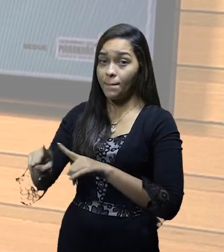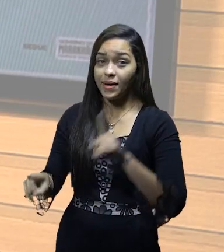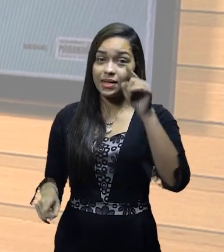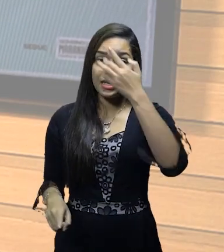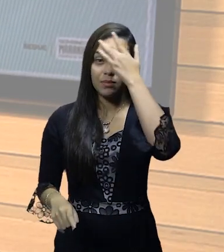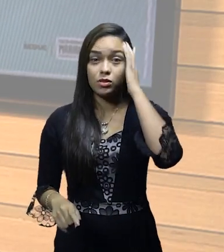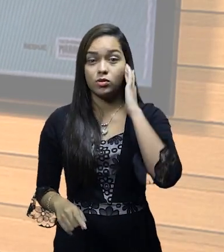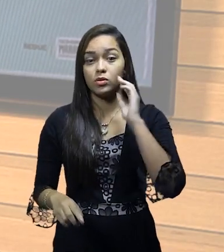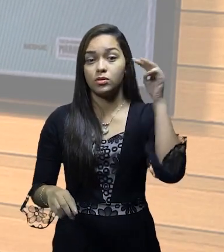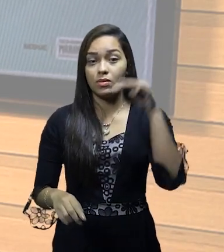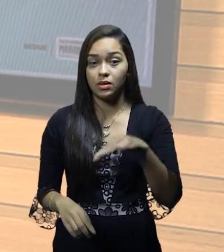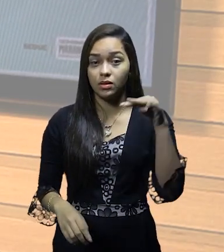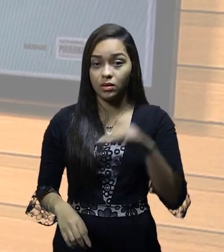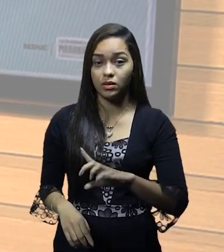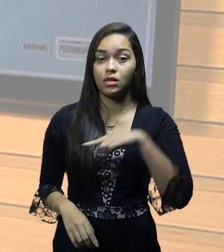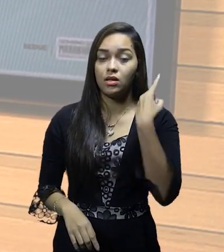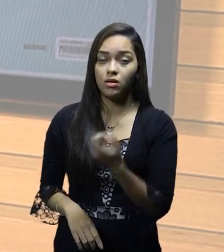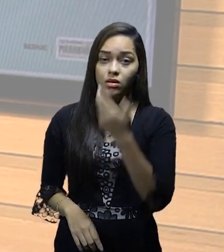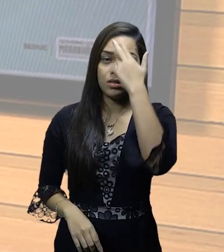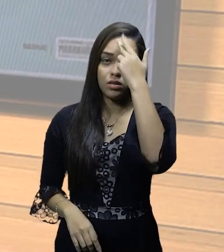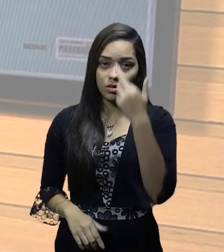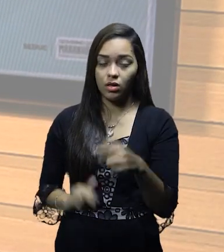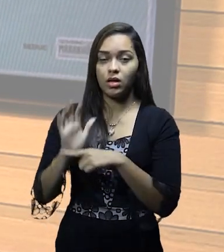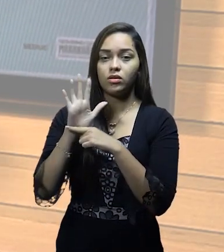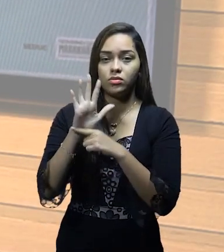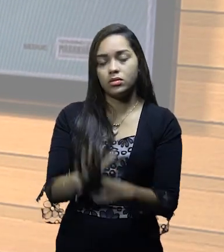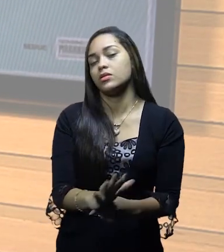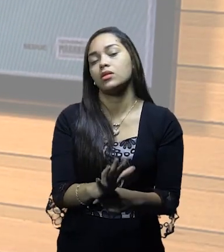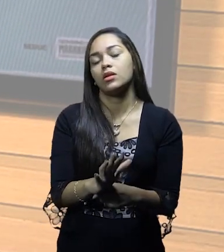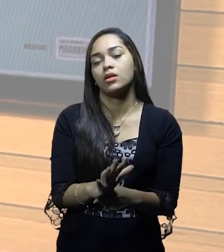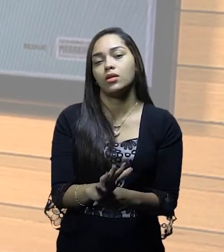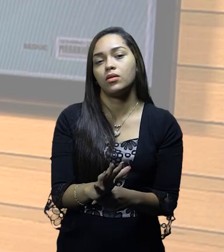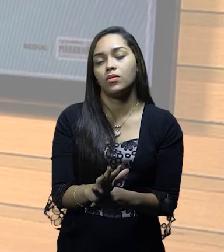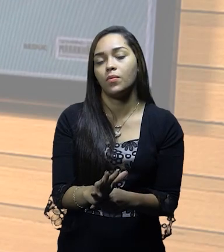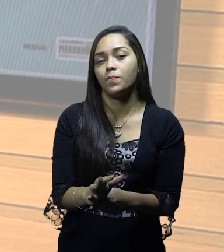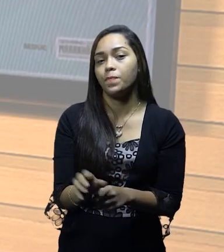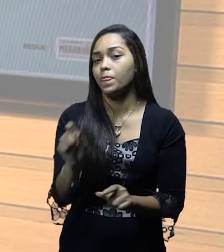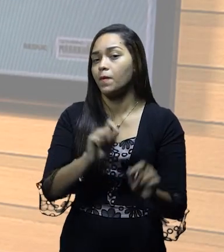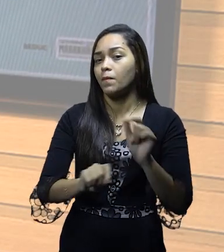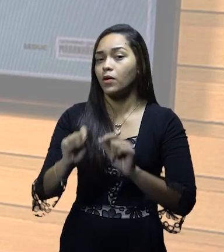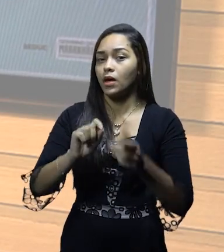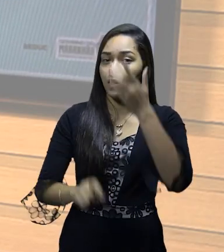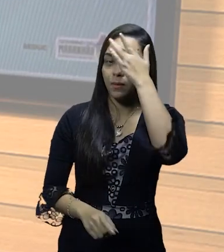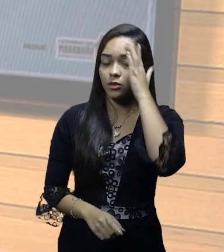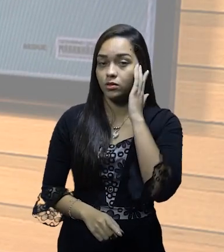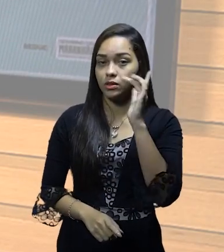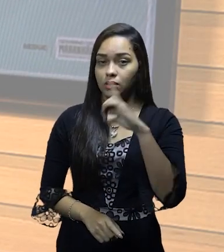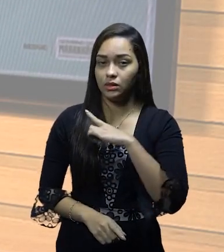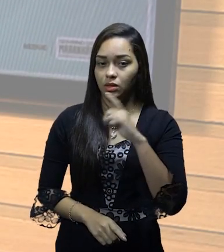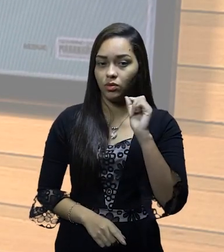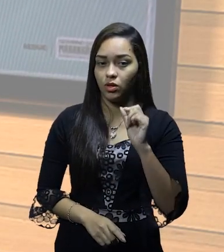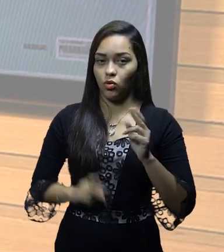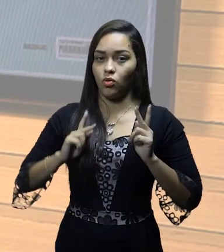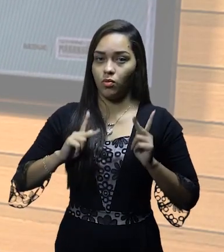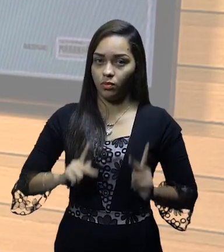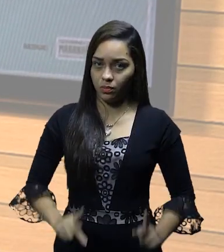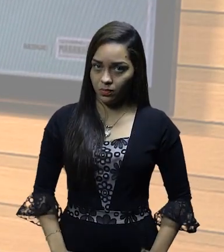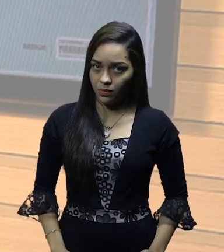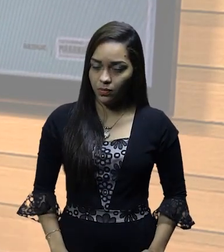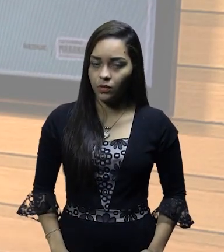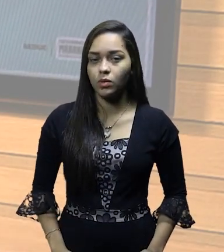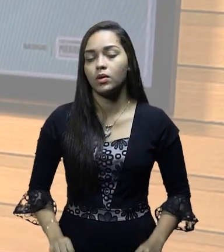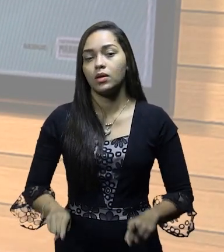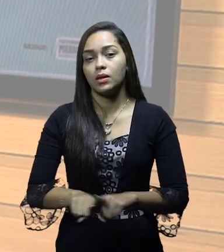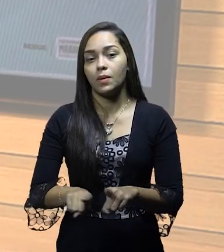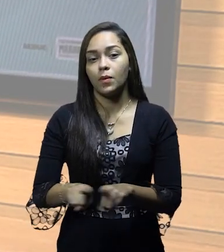na sala de aula, para que eu estou estudando isso? Mas foram os grandes matemáticos da nossa história contribuíram nessa época aqui para que